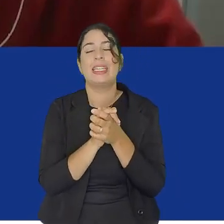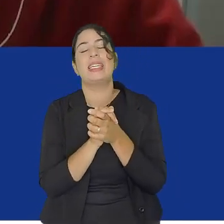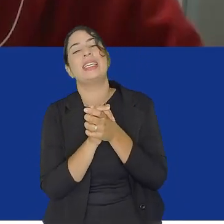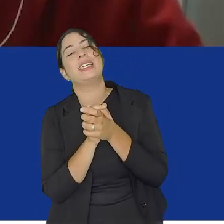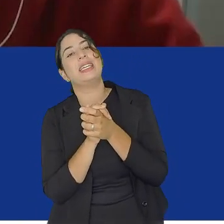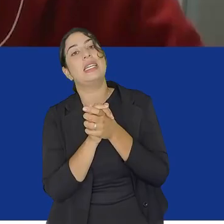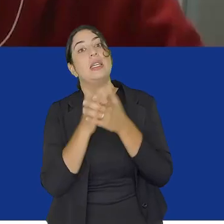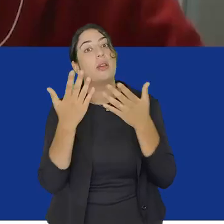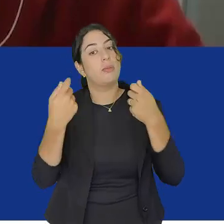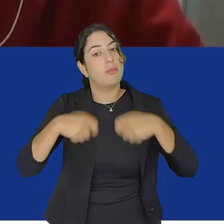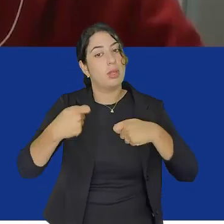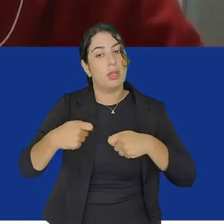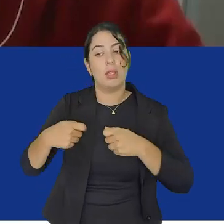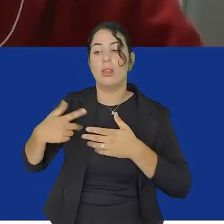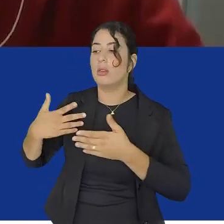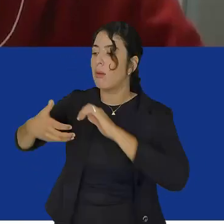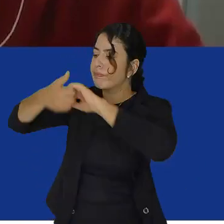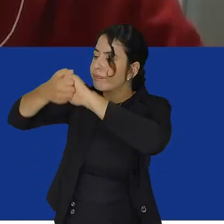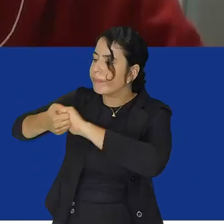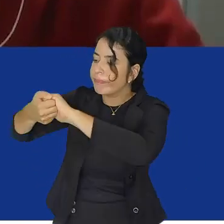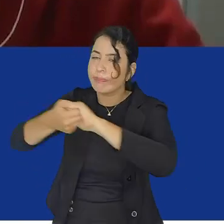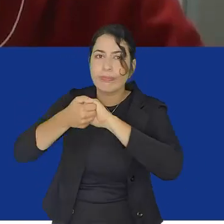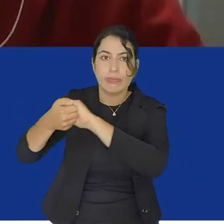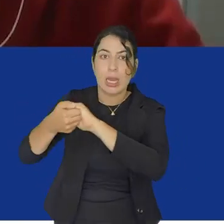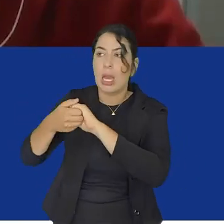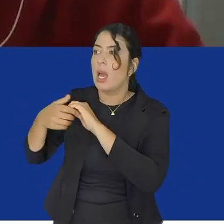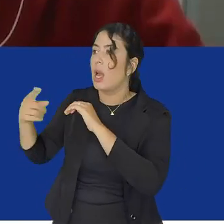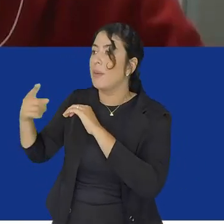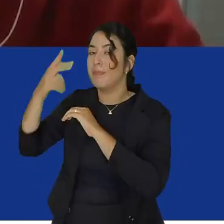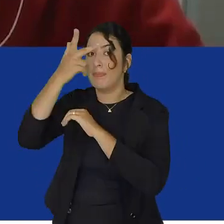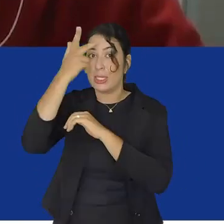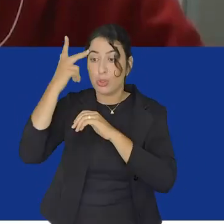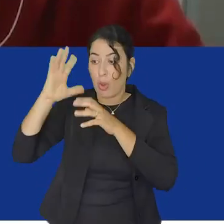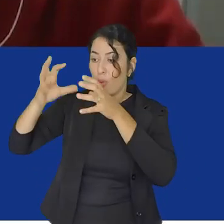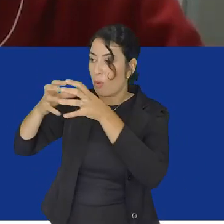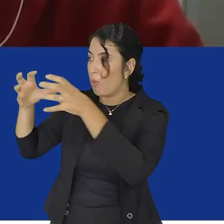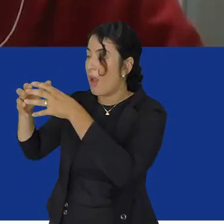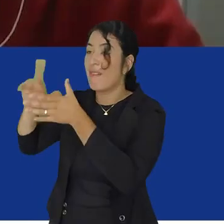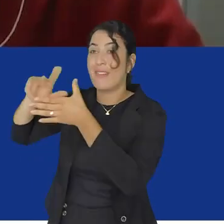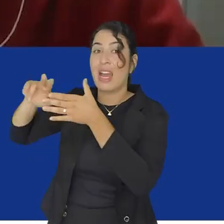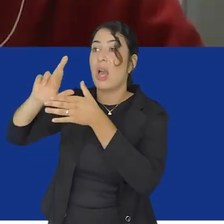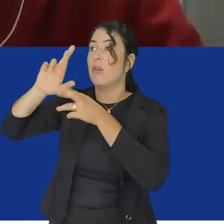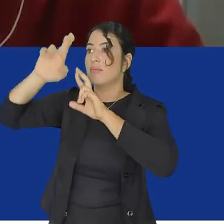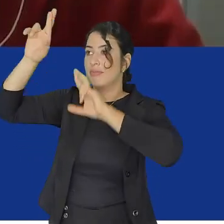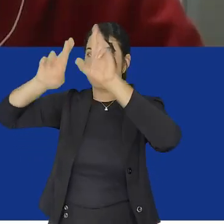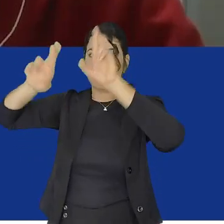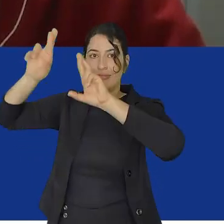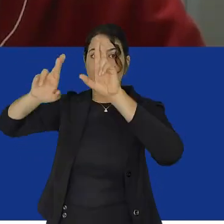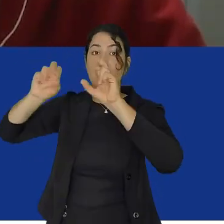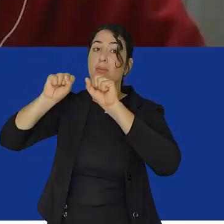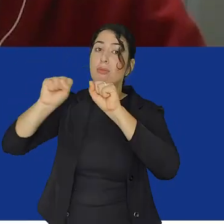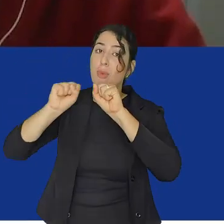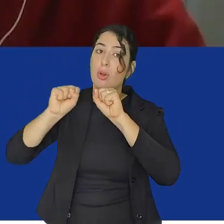também entre pessoas que têm cargos, que estão responsáveis pelas suas equipes. Isso pode ajudar